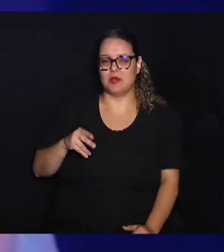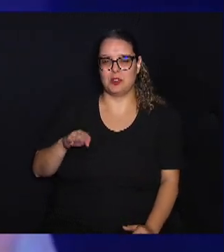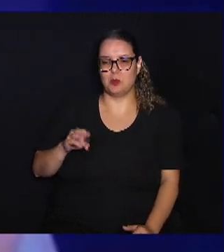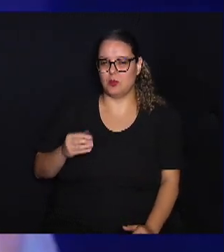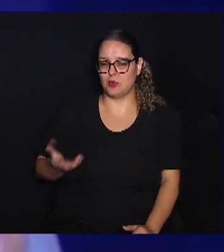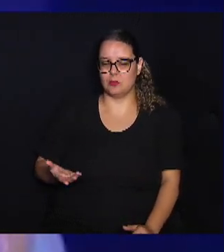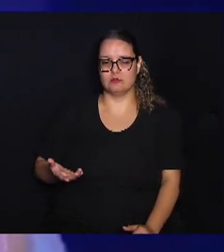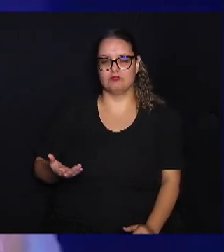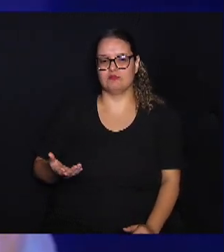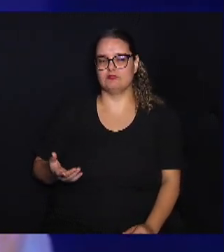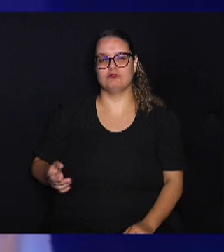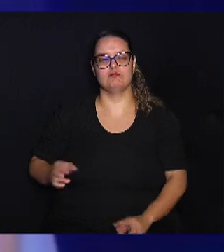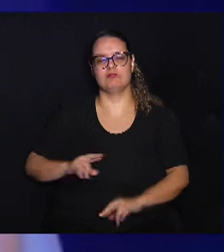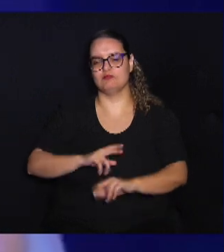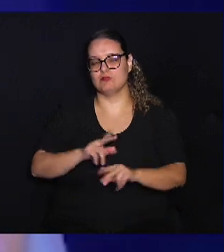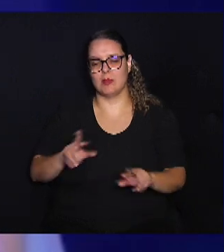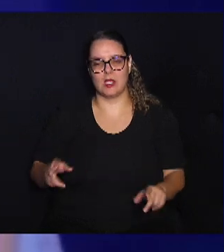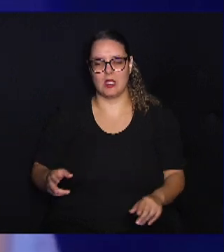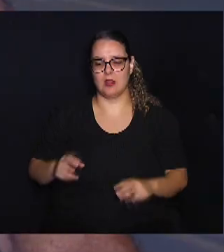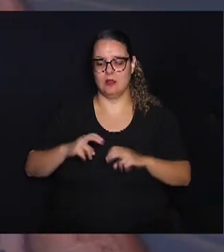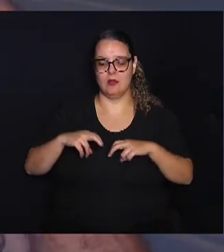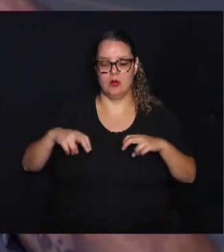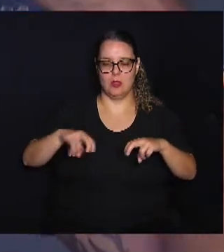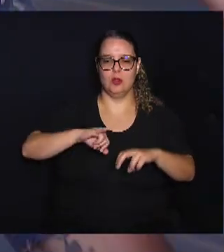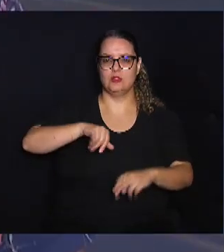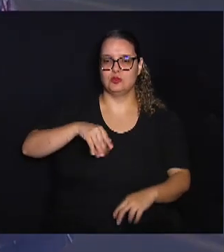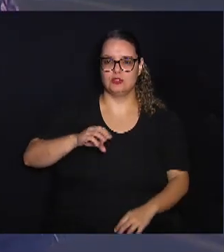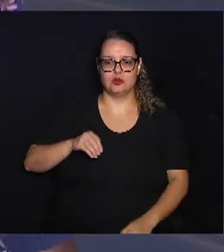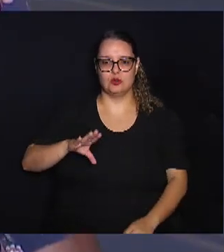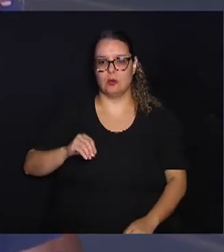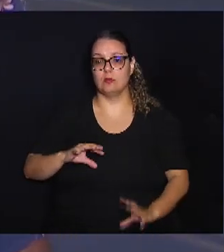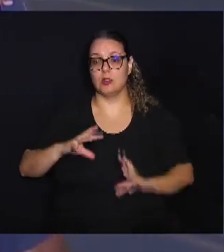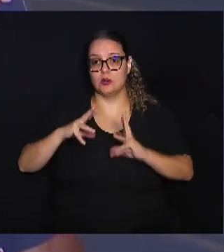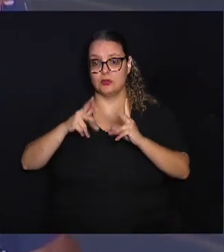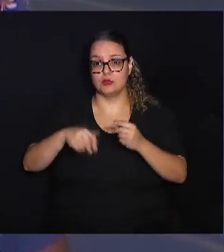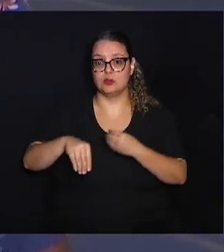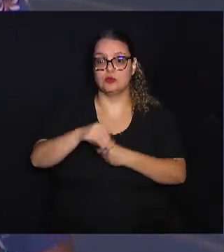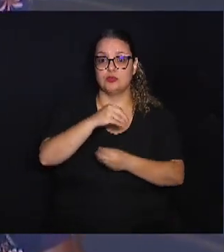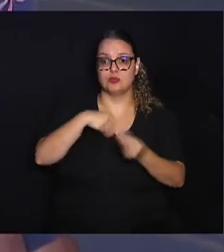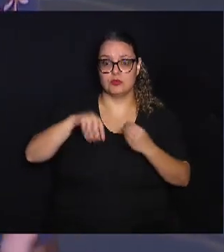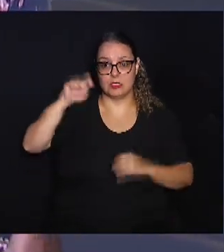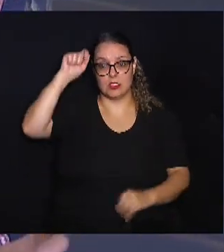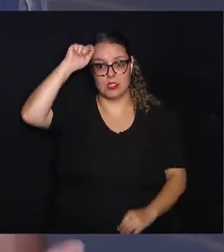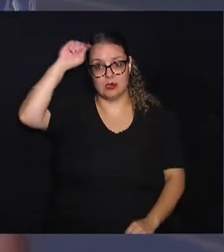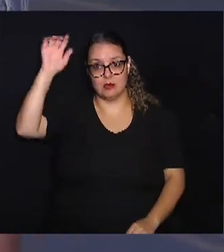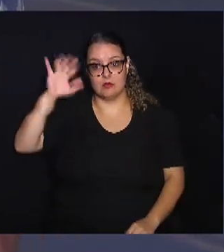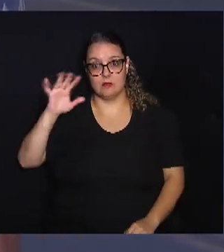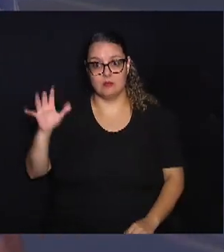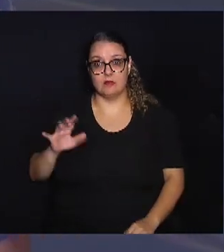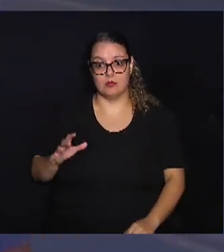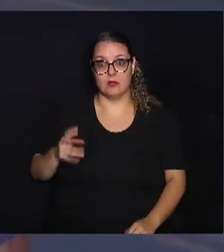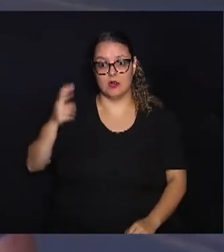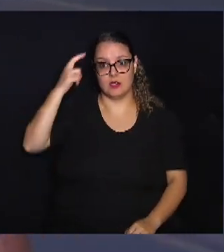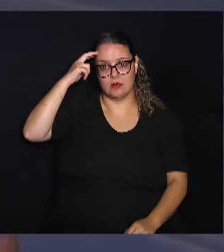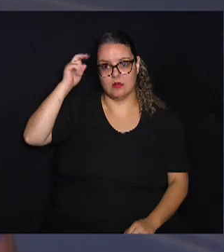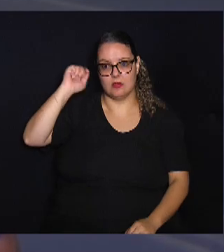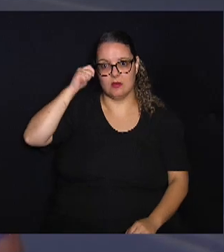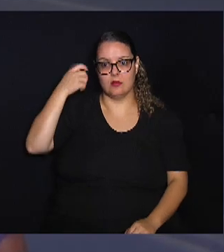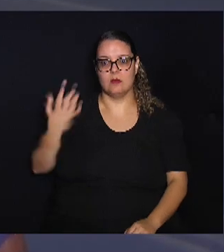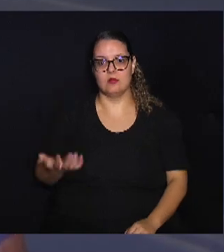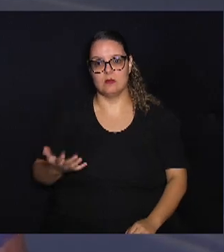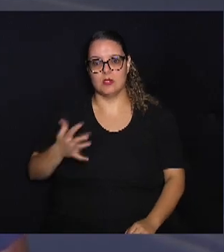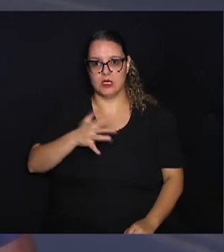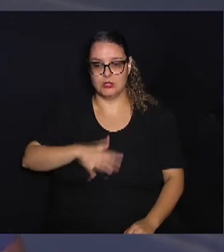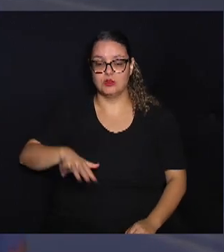gente vem de culturas com roda de jongo, com tudo que tem de afro, da cultura negra da cidade aqui